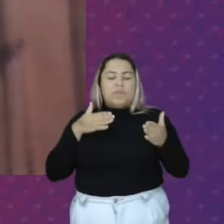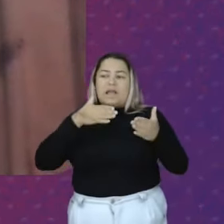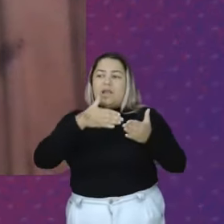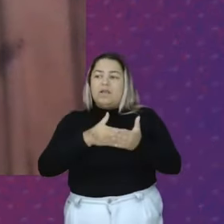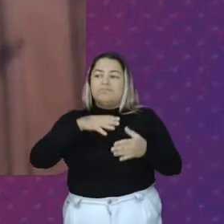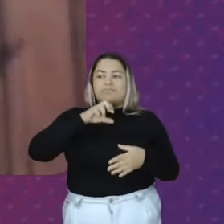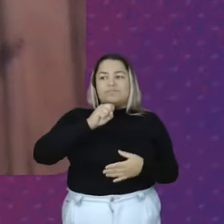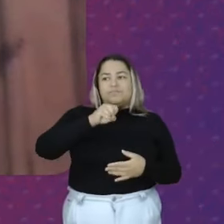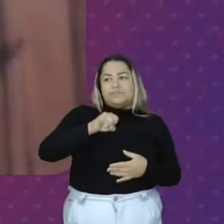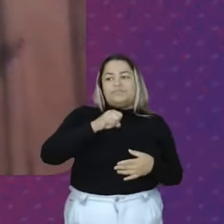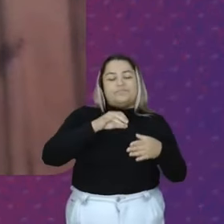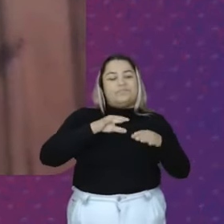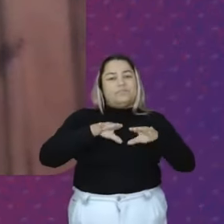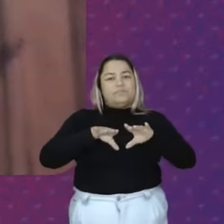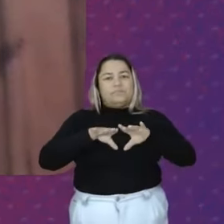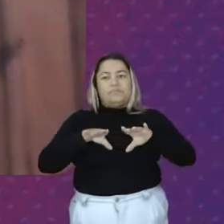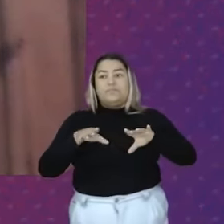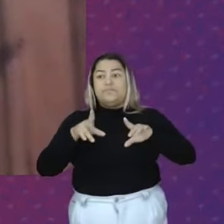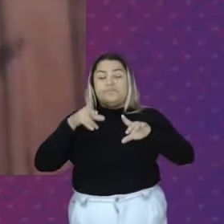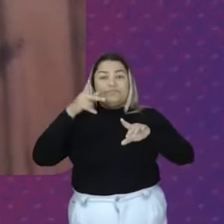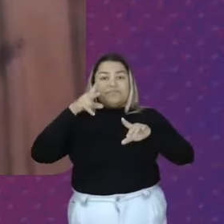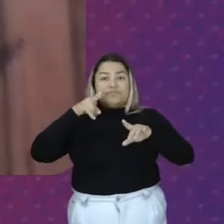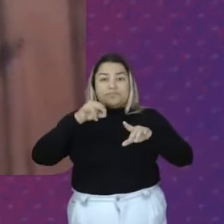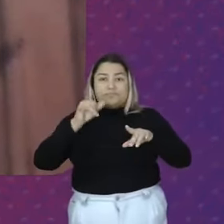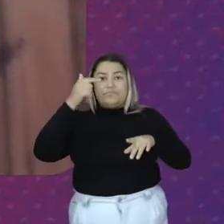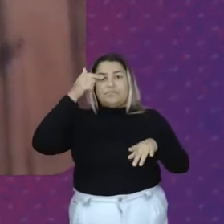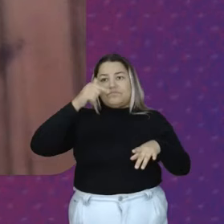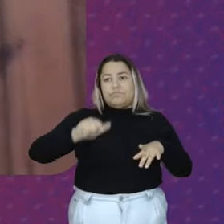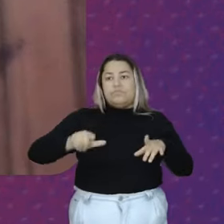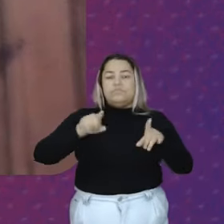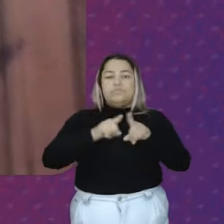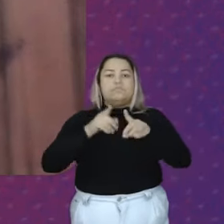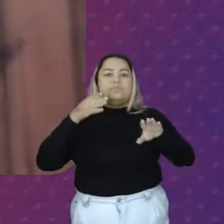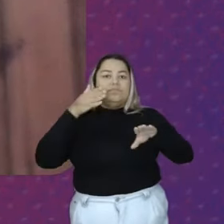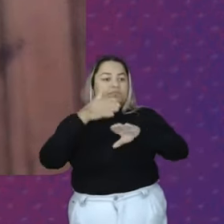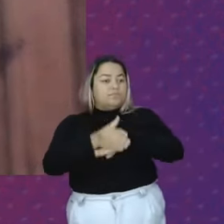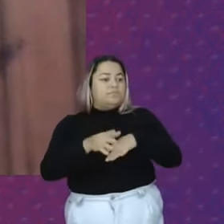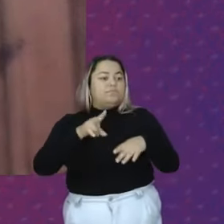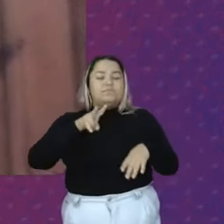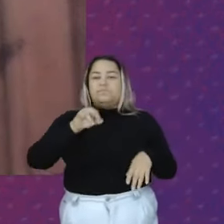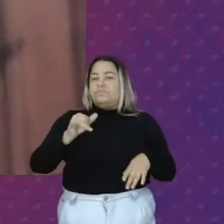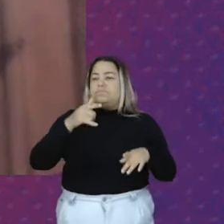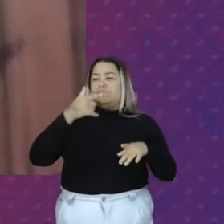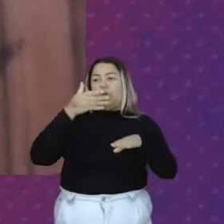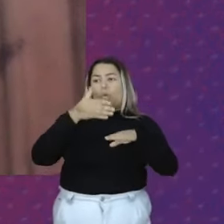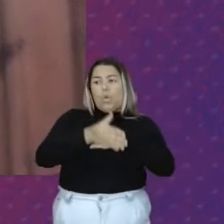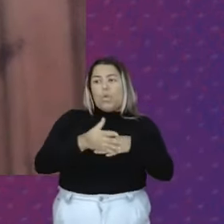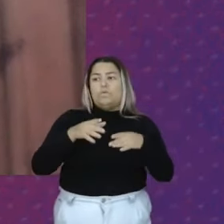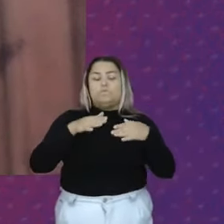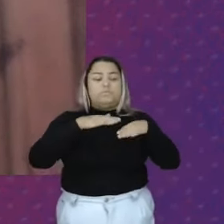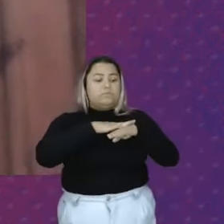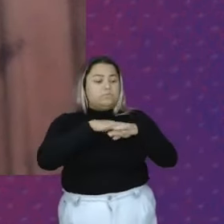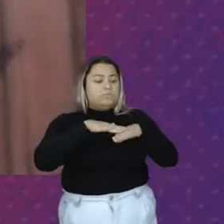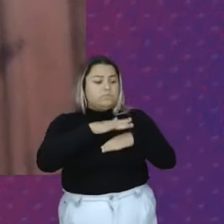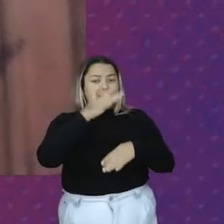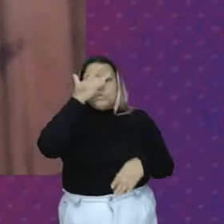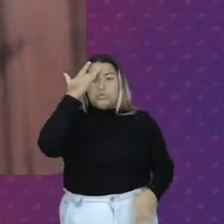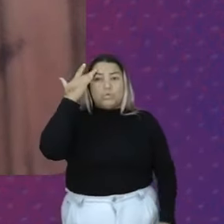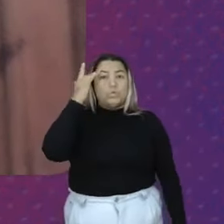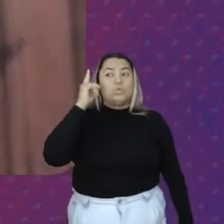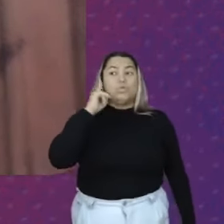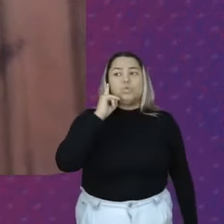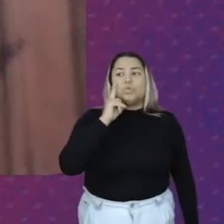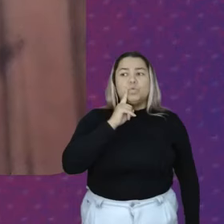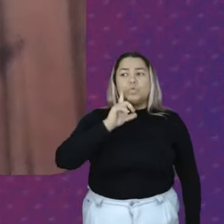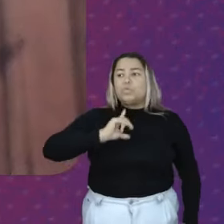se as barreiras nos impedirem nós não vamos conseguir andar nós não vamos conseguir entrar no prédio nós não vamos conseguir conversar com pessoas que são surdas se a gente não